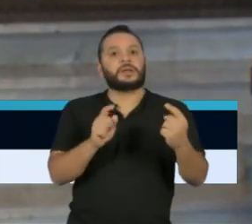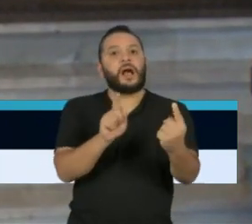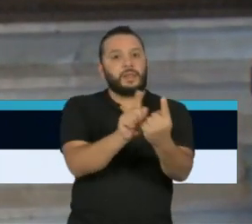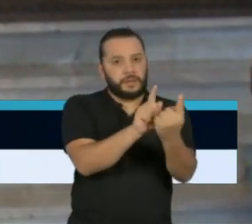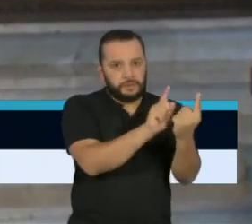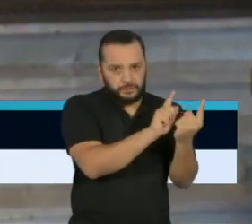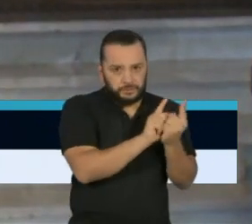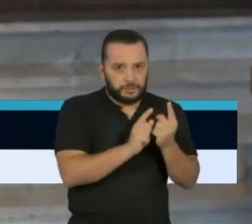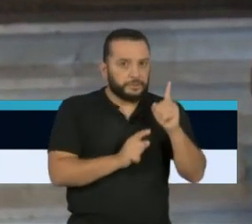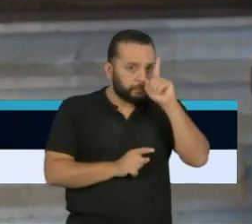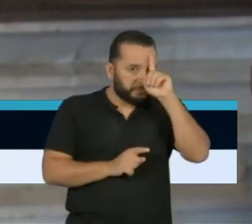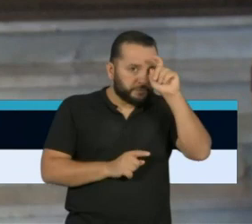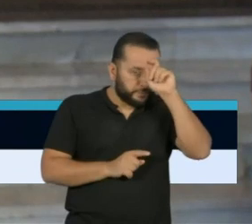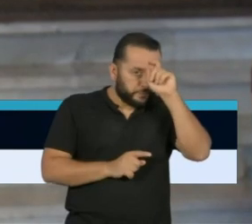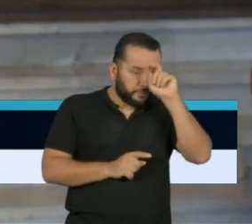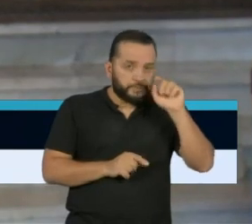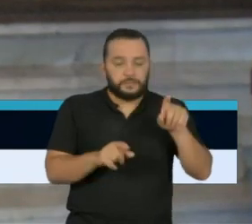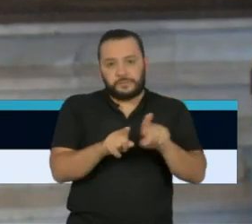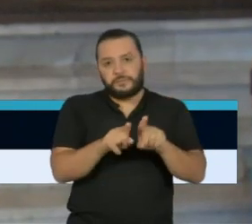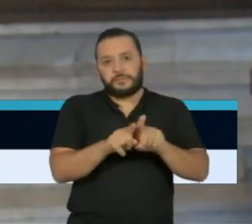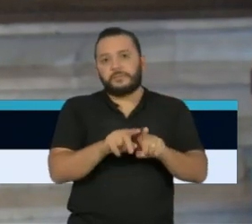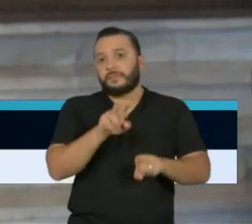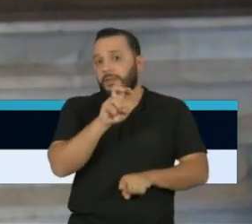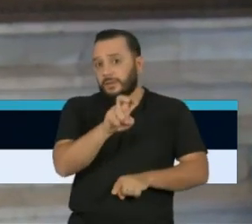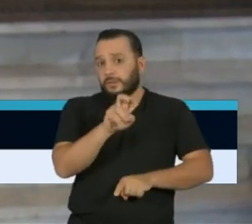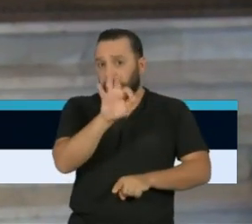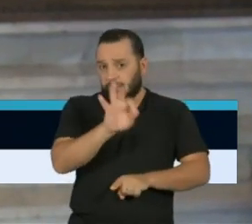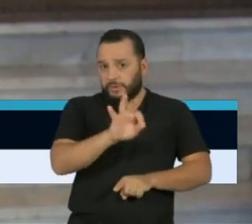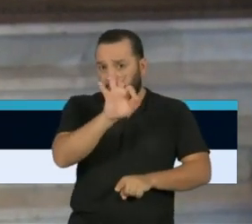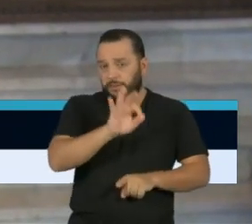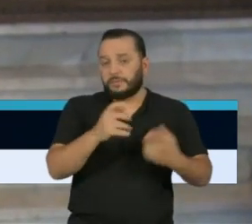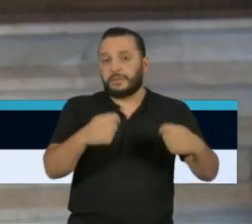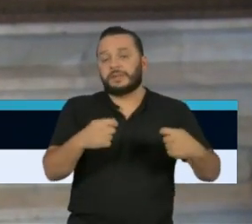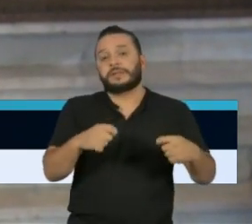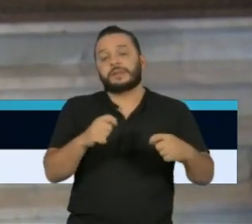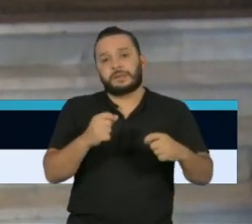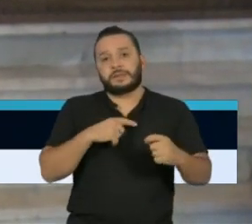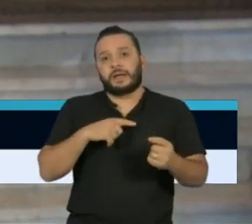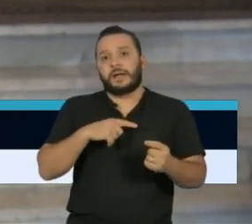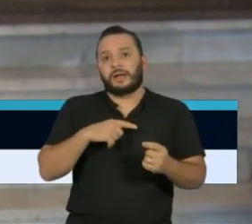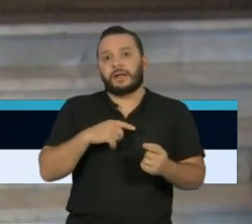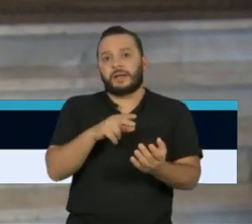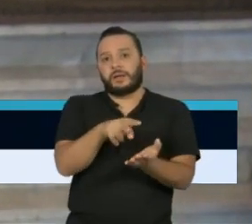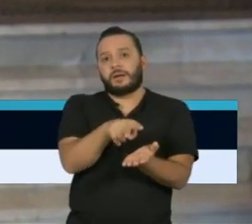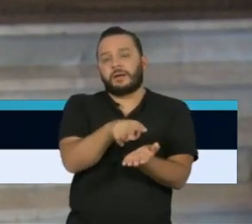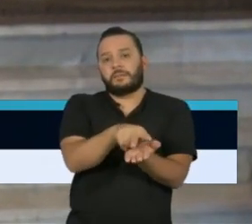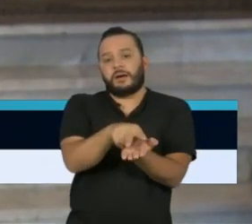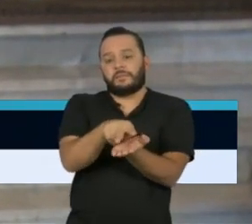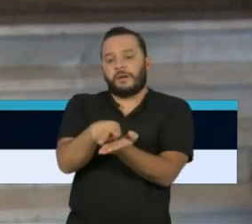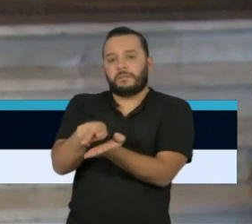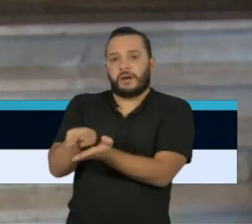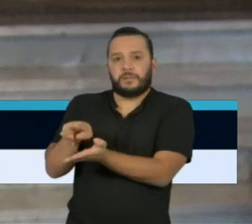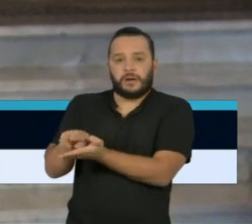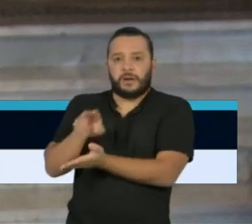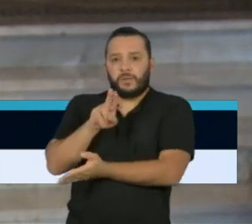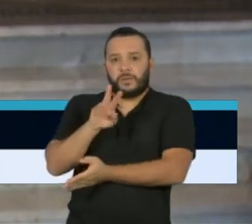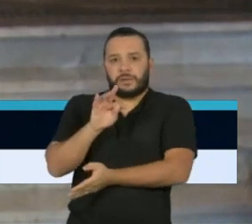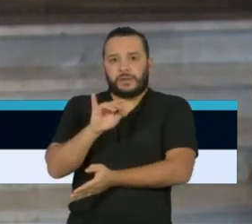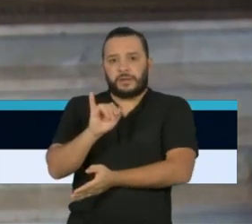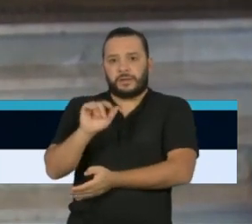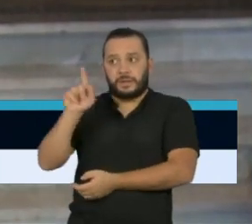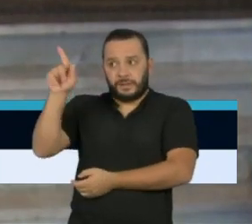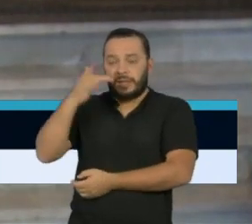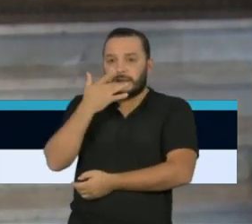privado, desses 5% necessitam ser internados em ambientes de UTI. Especificamente a Baixada